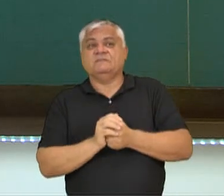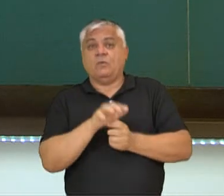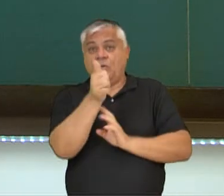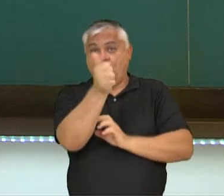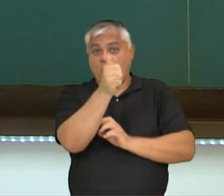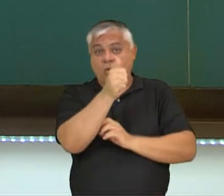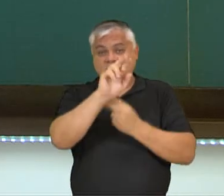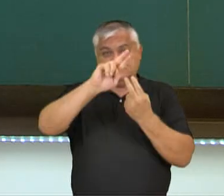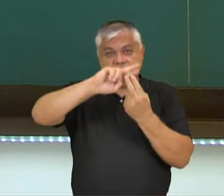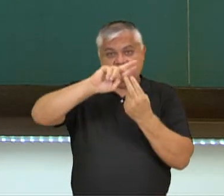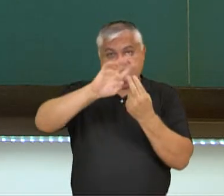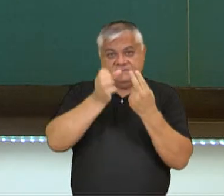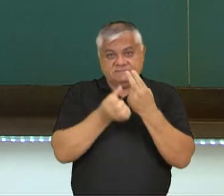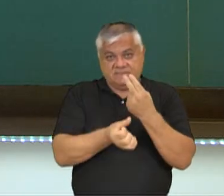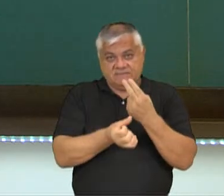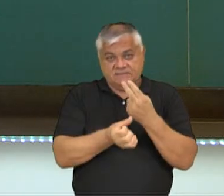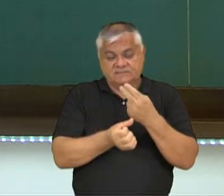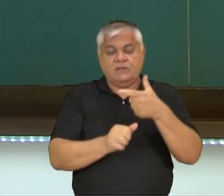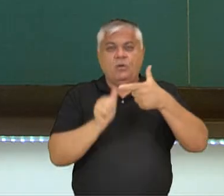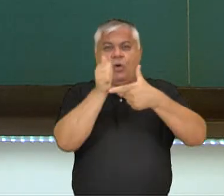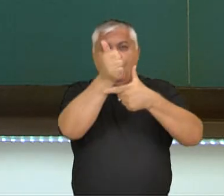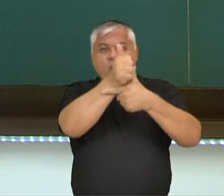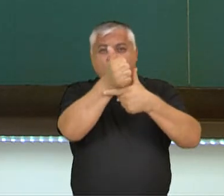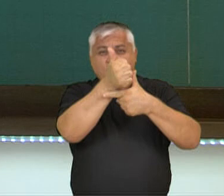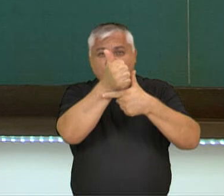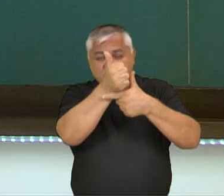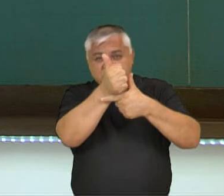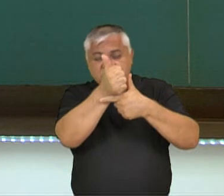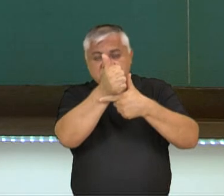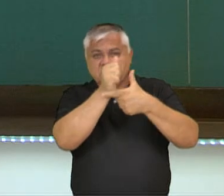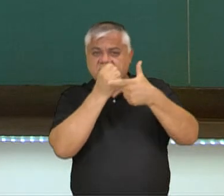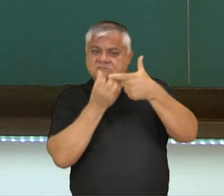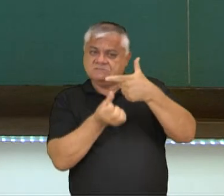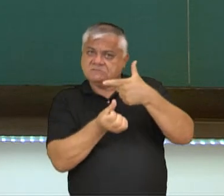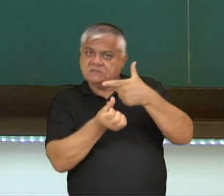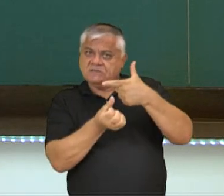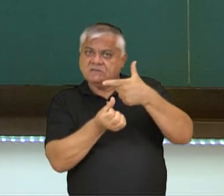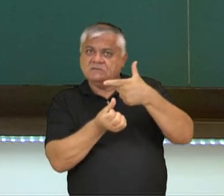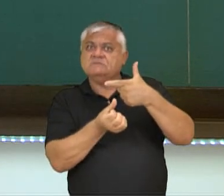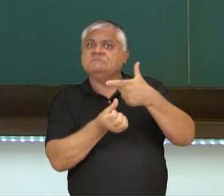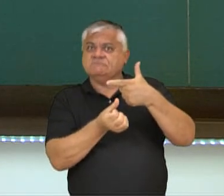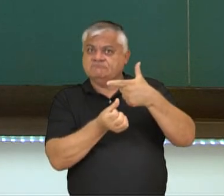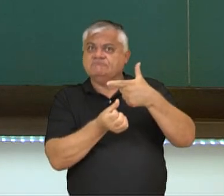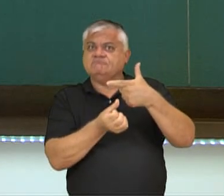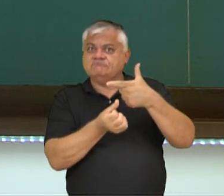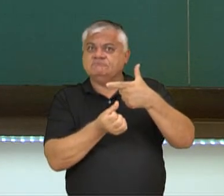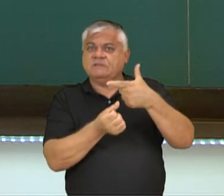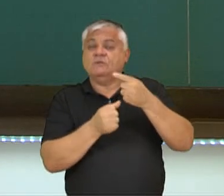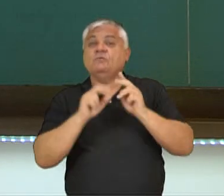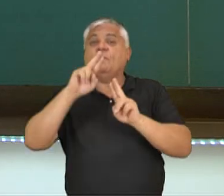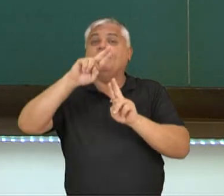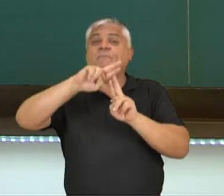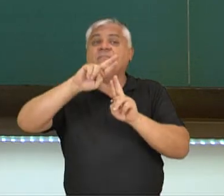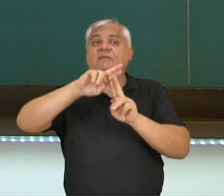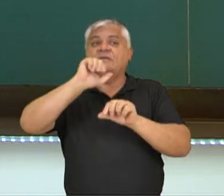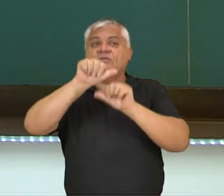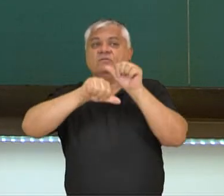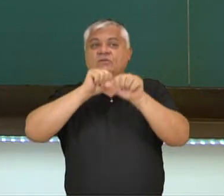sobre 6, para transformar, veja que já envolve uma transformação de ângulo. No lugar do π, eu